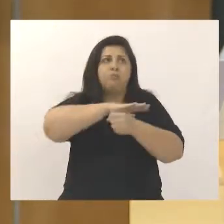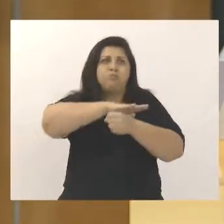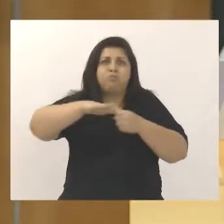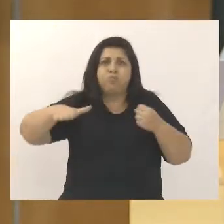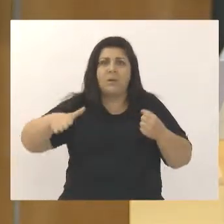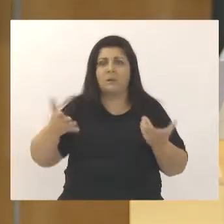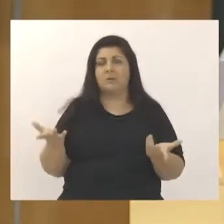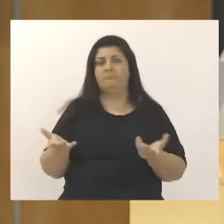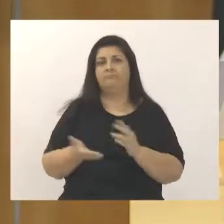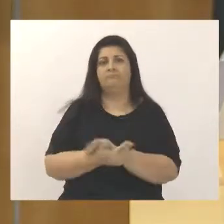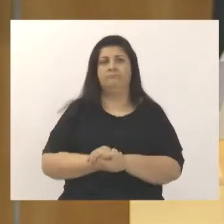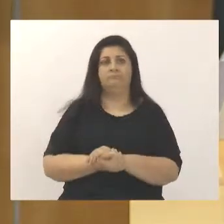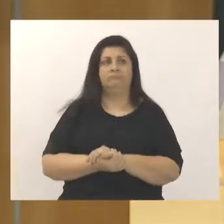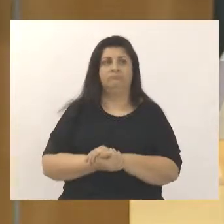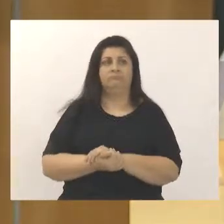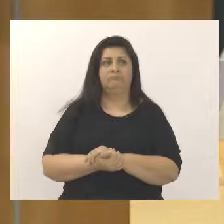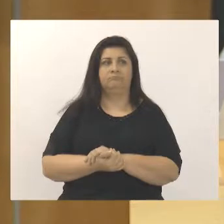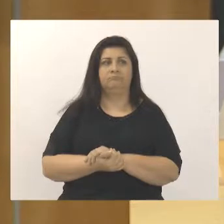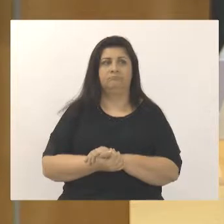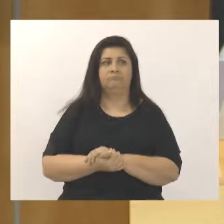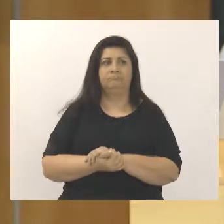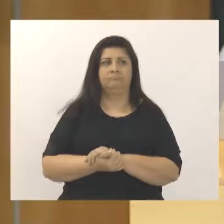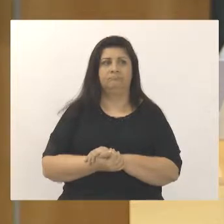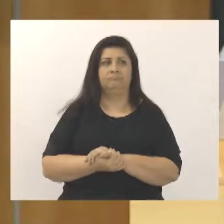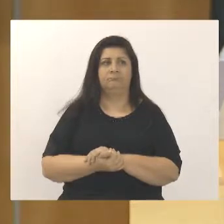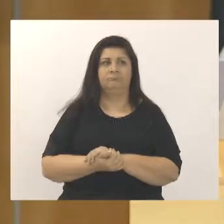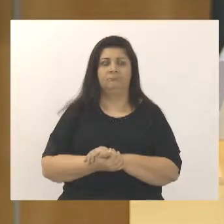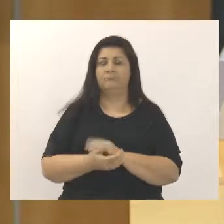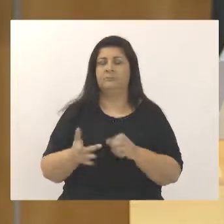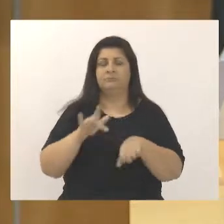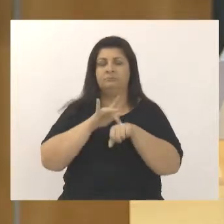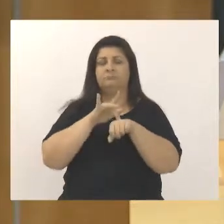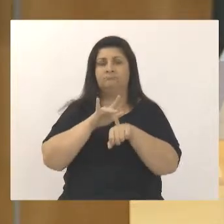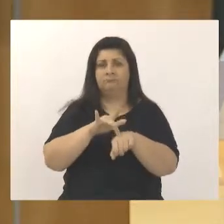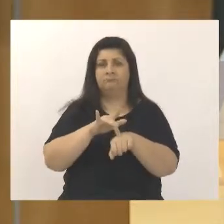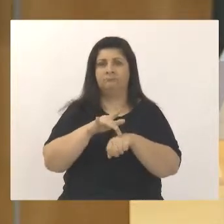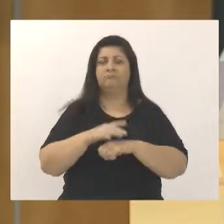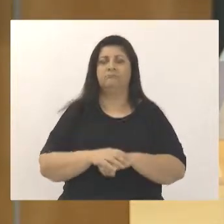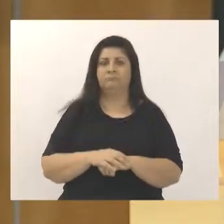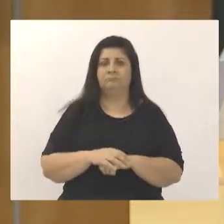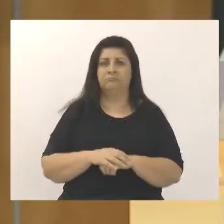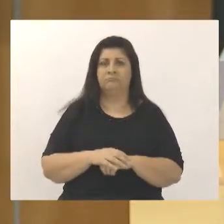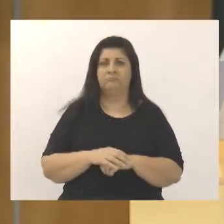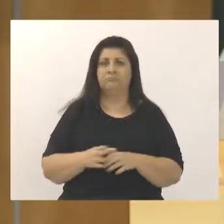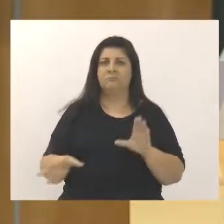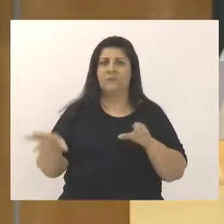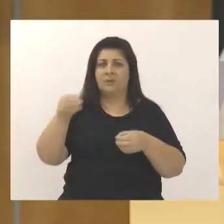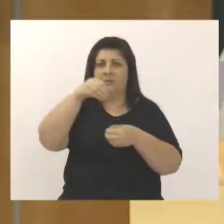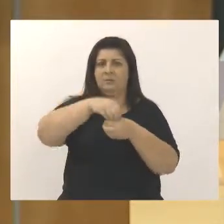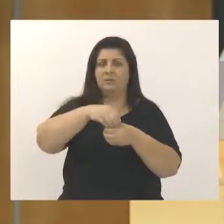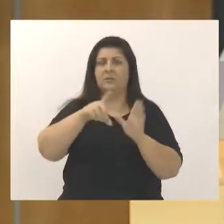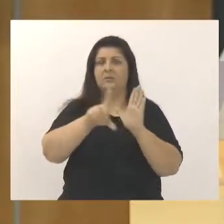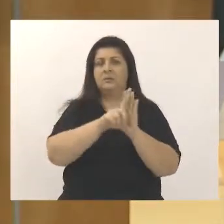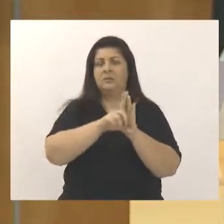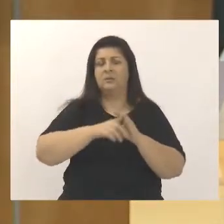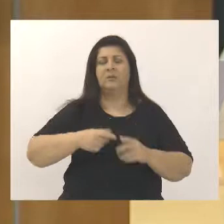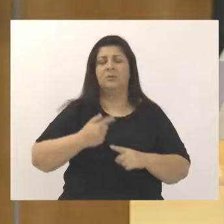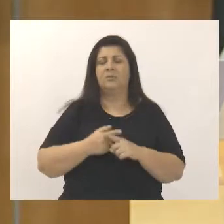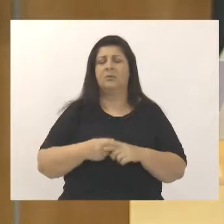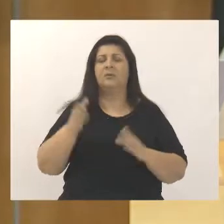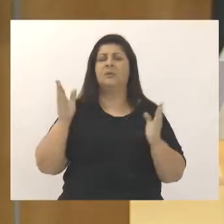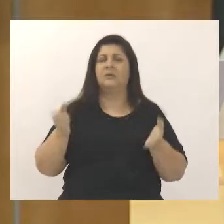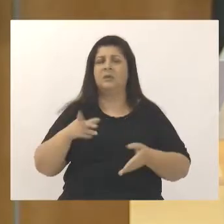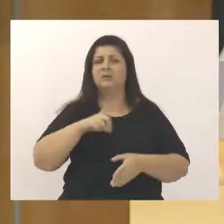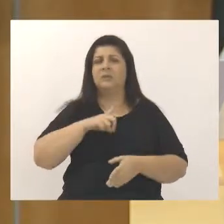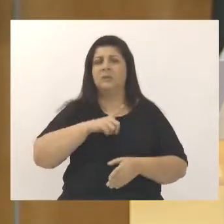pública. Então aqui é um absurdo a gente regulamentar uma coisa que já existe uma legislação estadual e federal